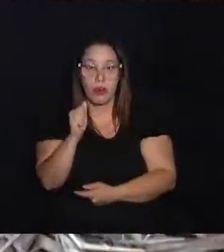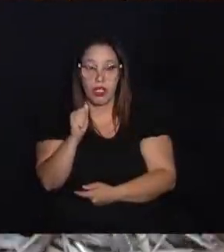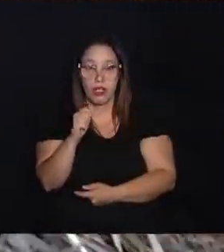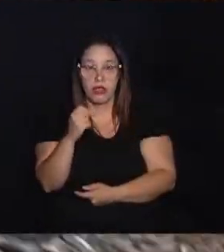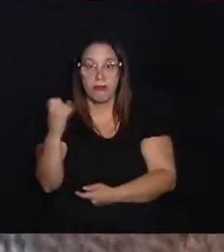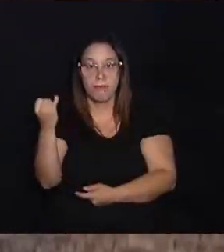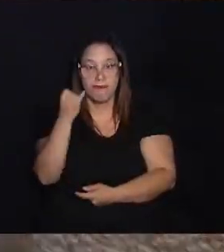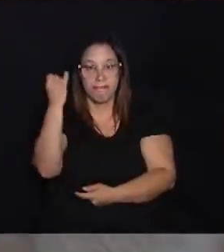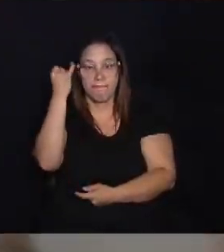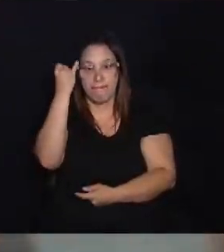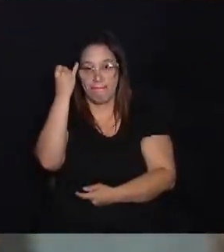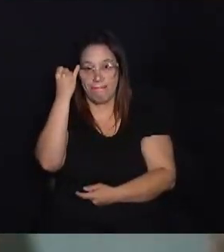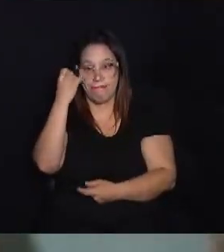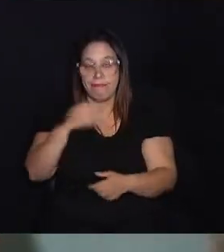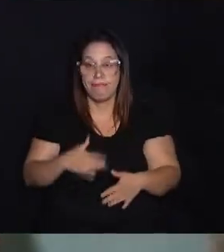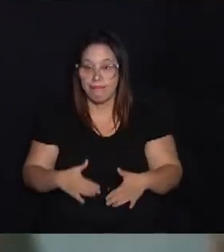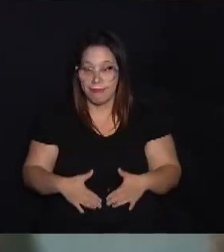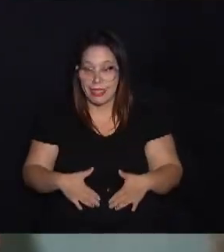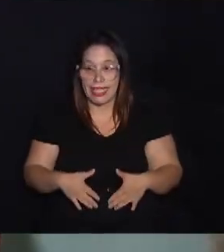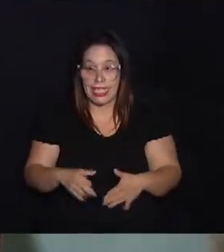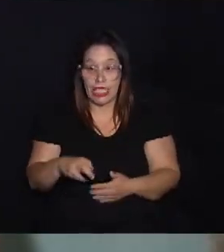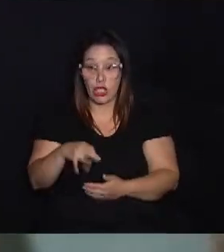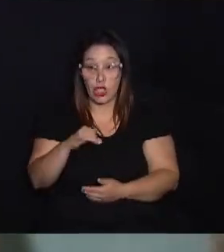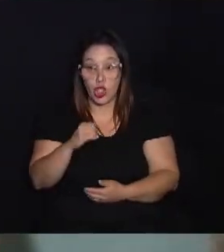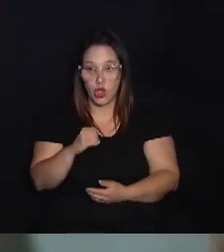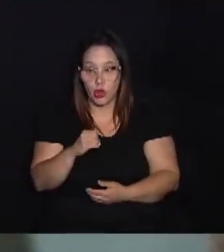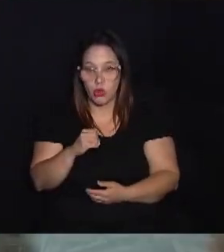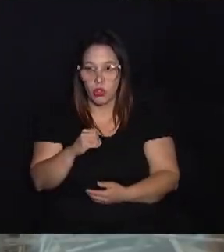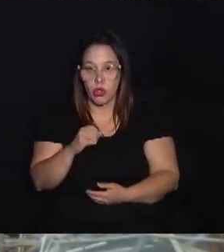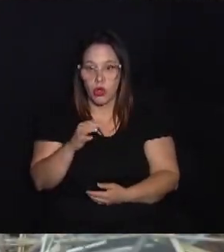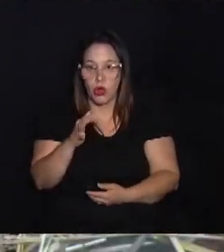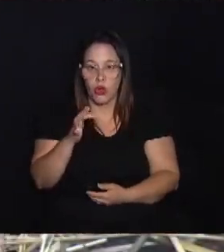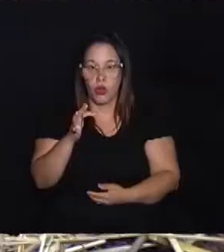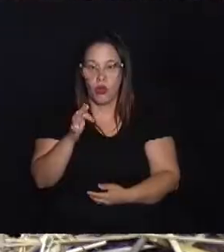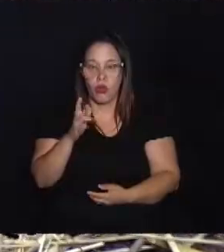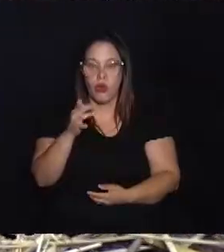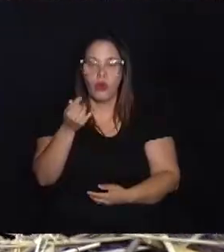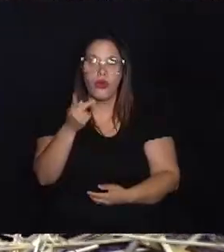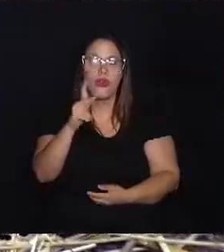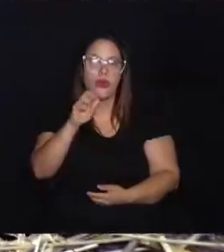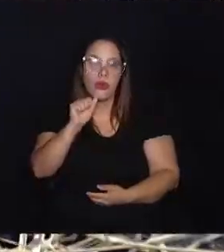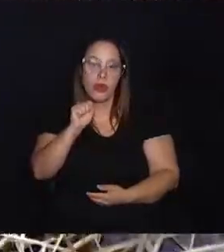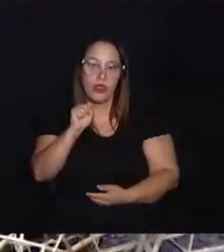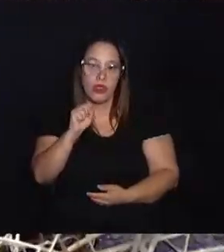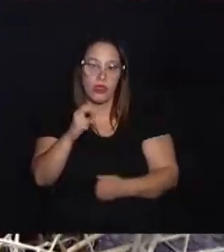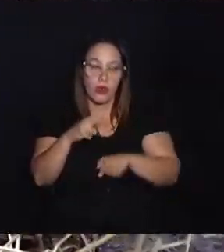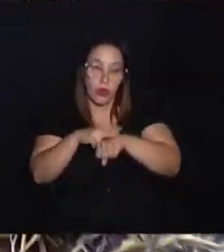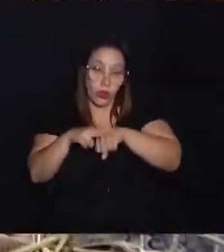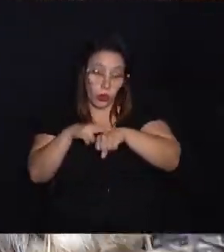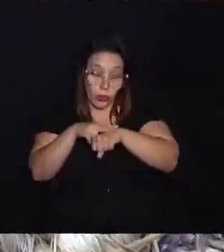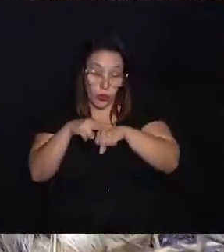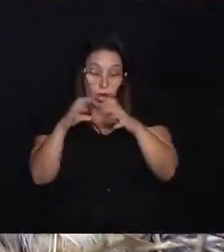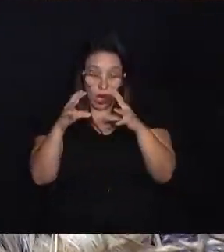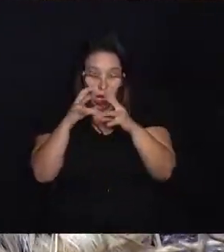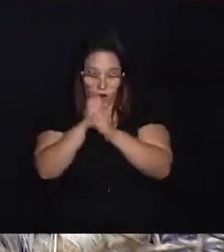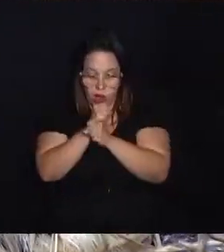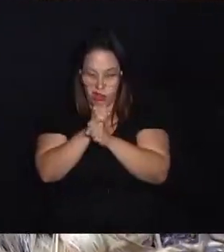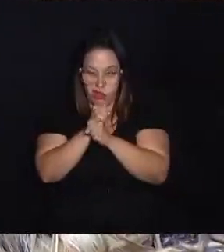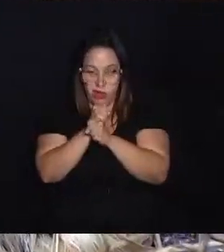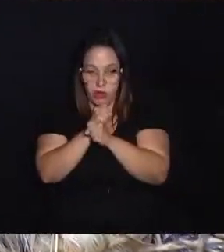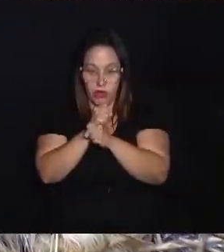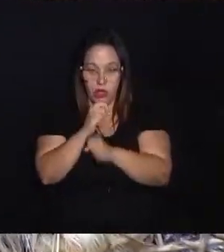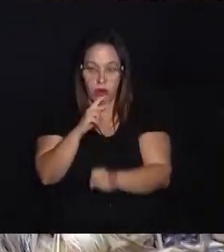que tem muito intestino, tá? Então, folhas também, de modo geral, verde escuras, tá? Então, rúcula,